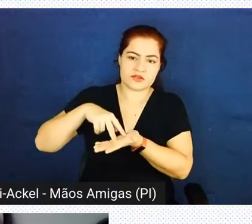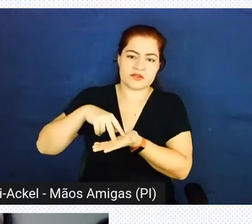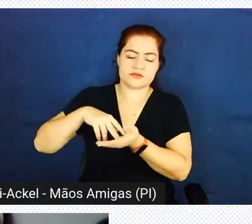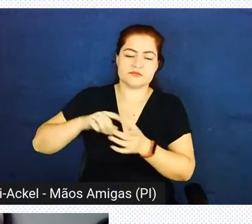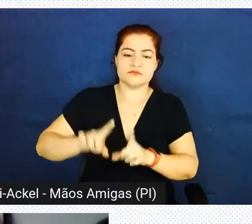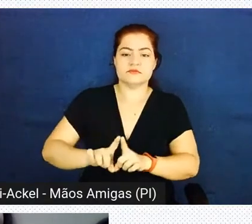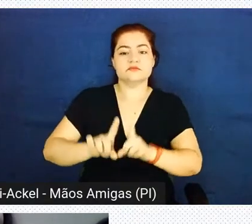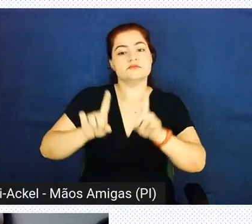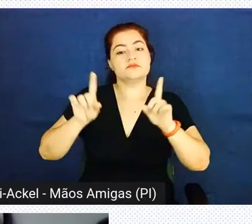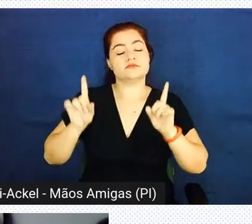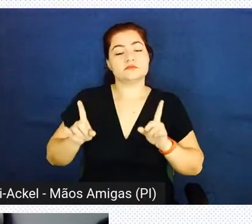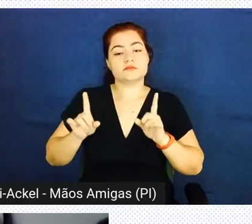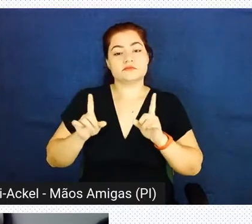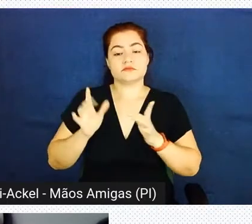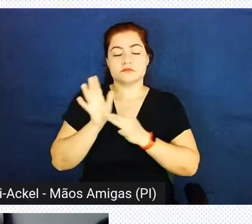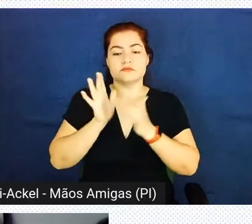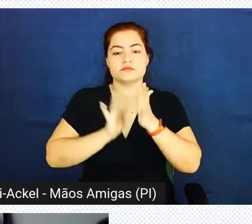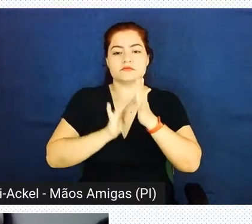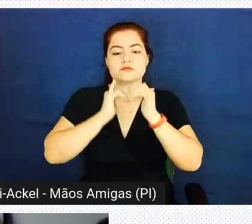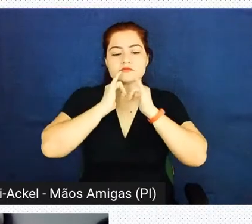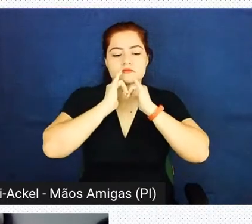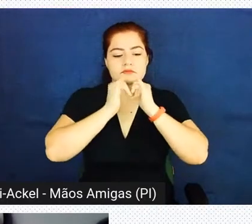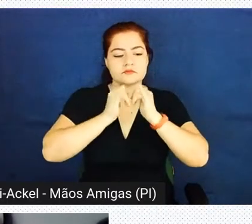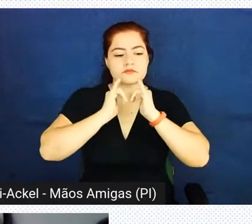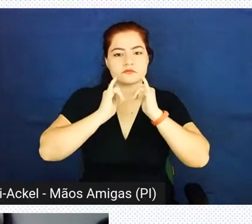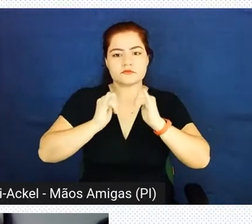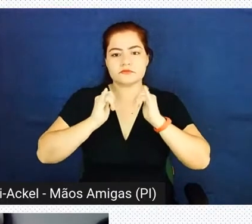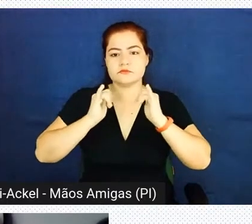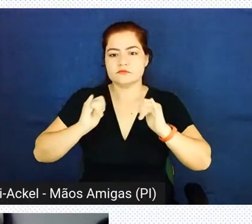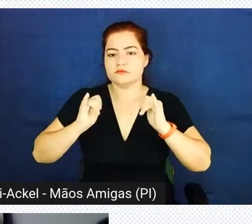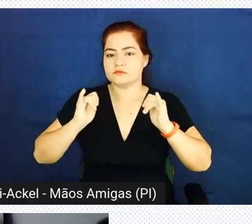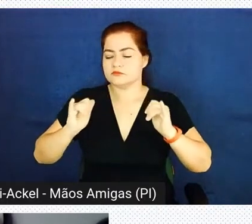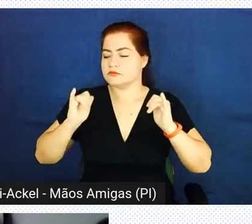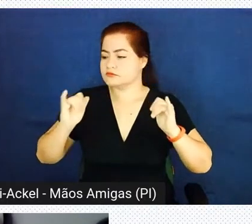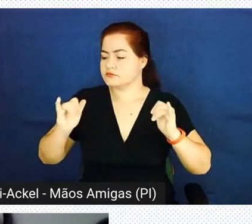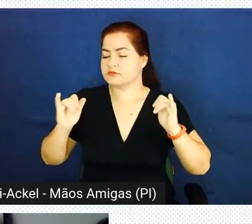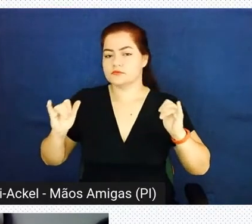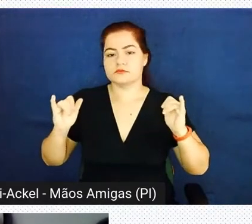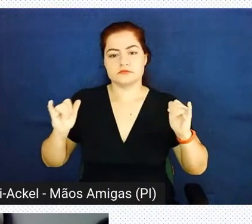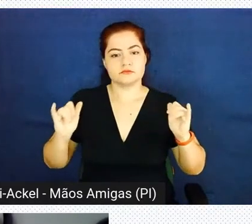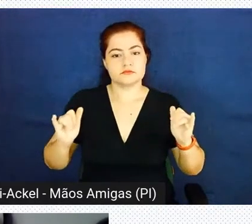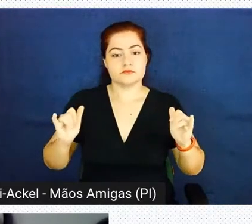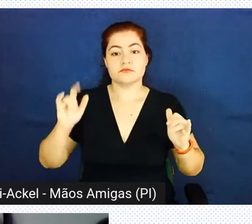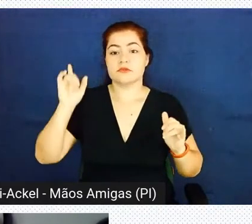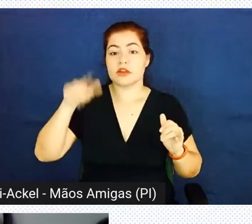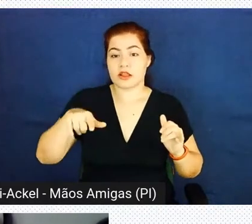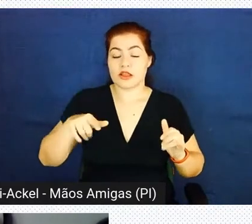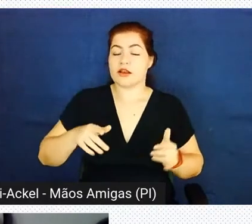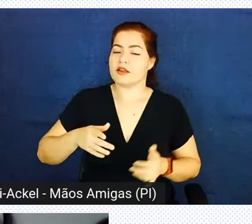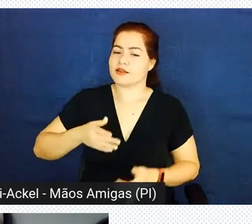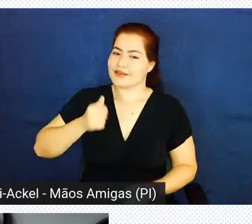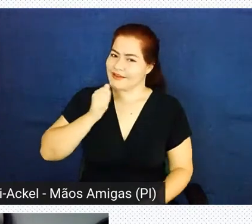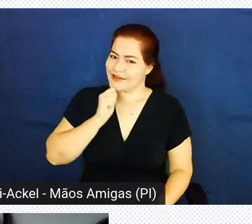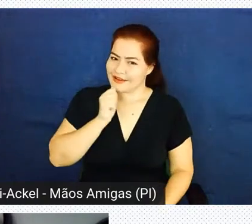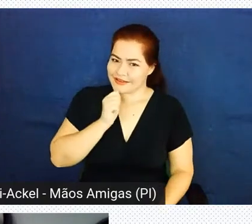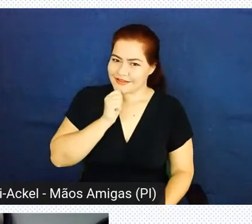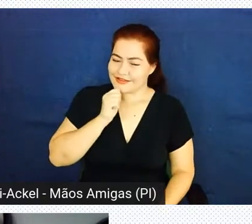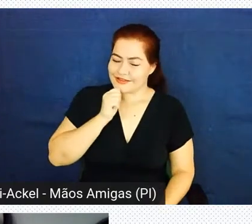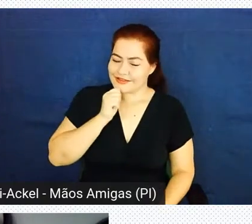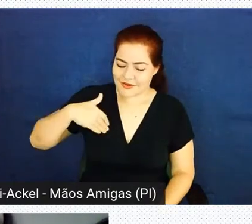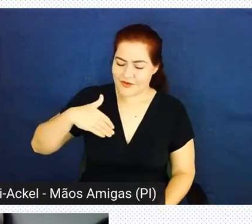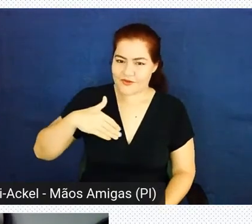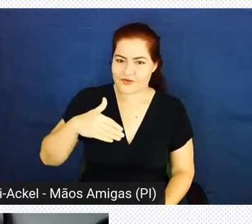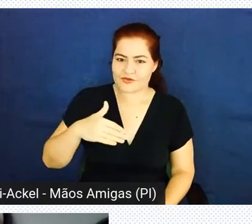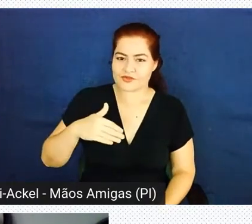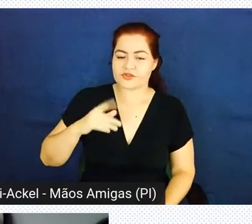o discurso de Jesus era, aquele tempo, e prossegue sendo,